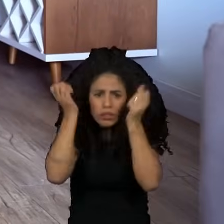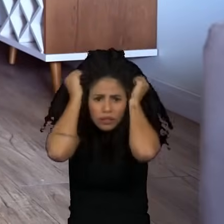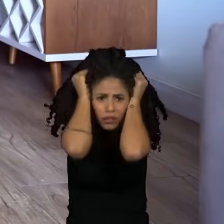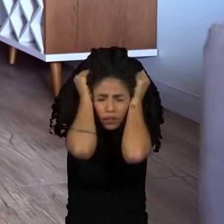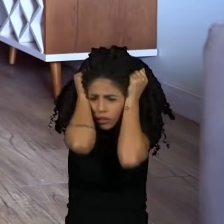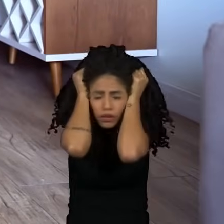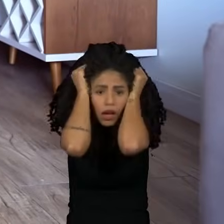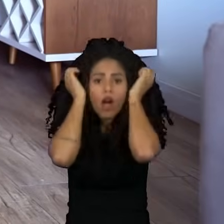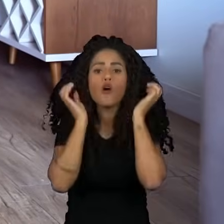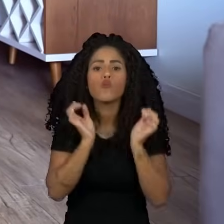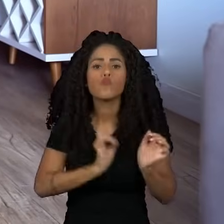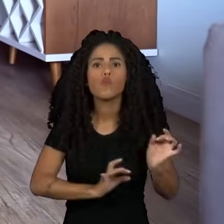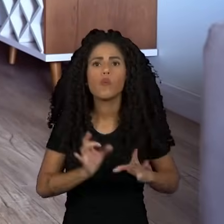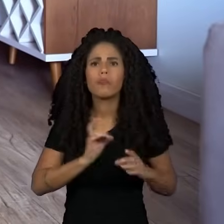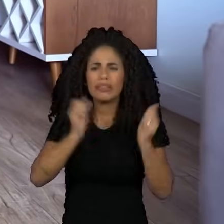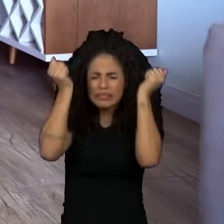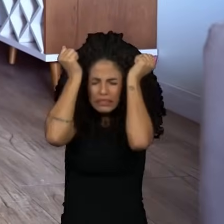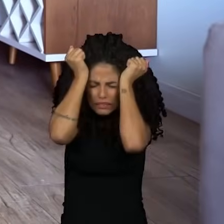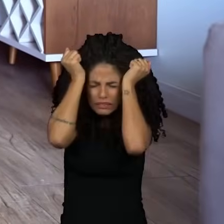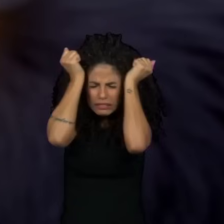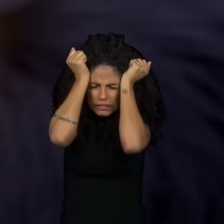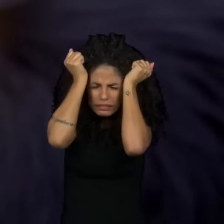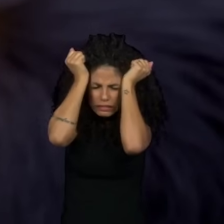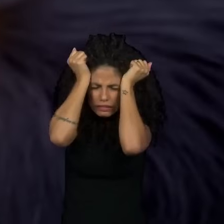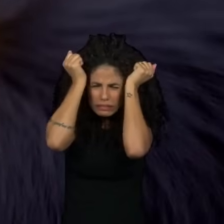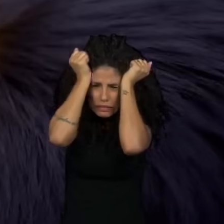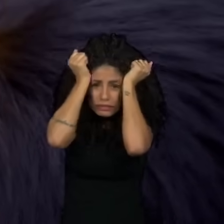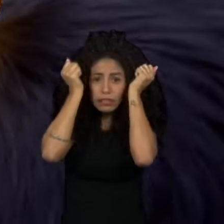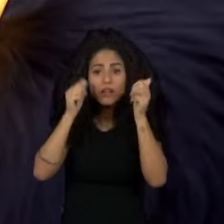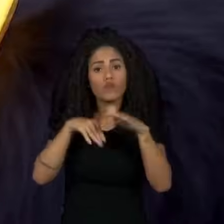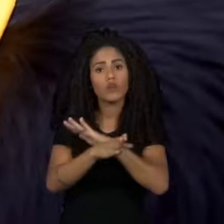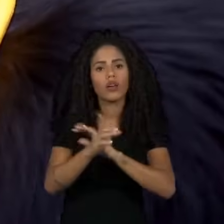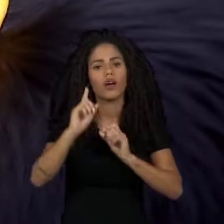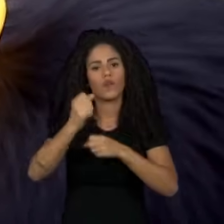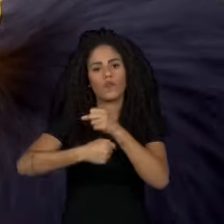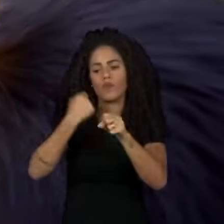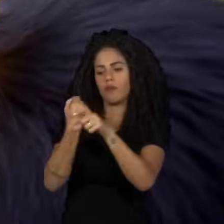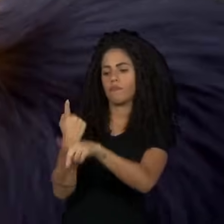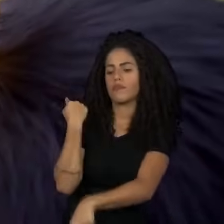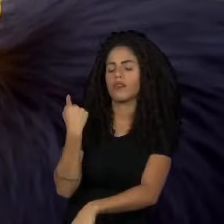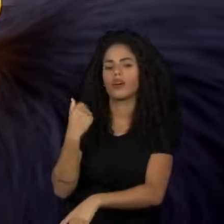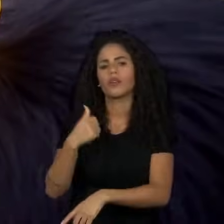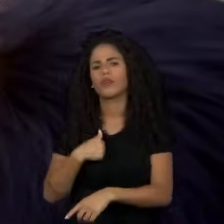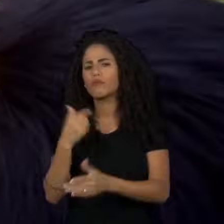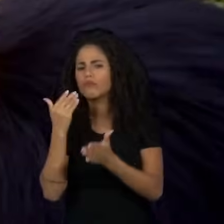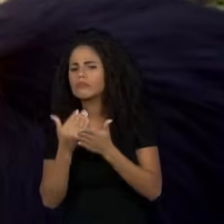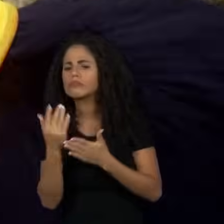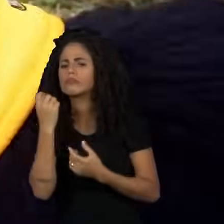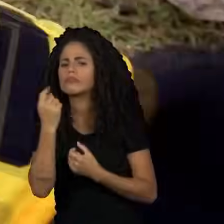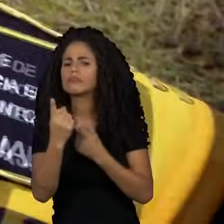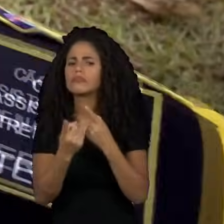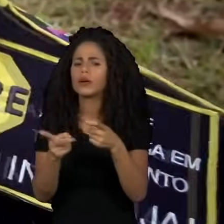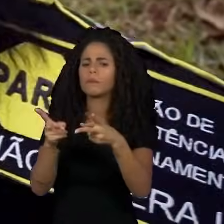na cabeça e eu ficava batendo as mãos na cabeça. Até que no ano passado eu comecei a ter